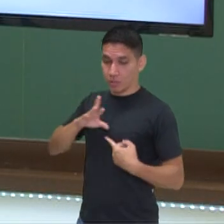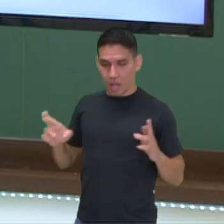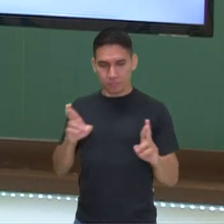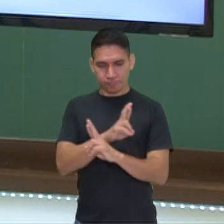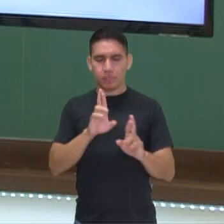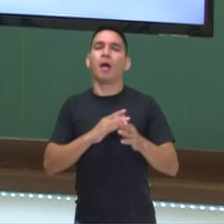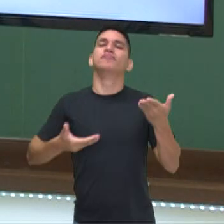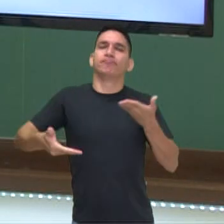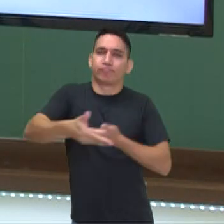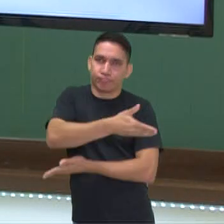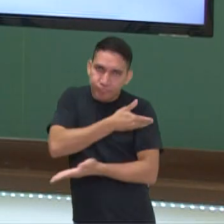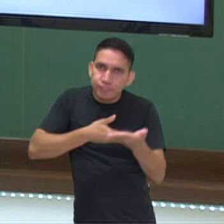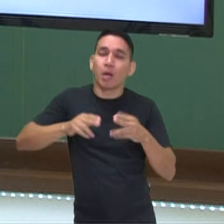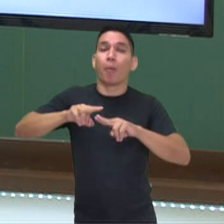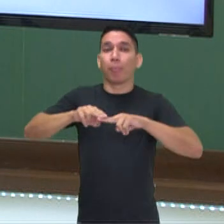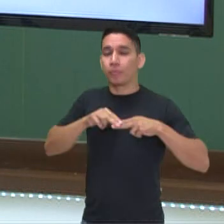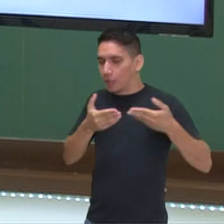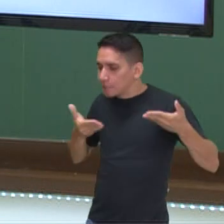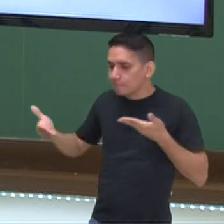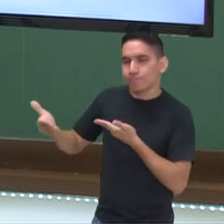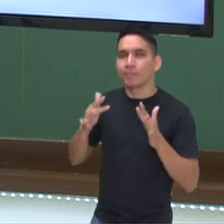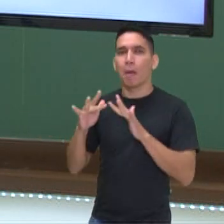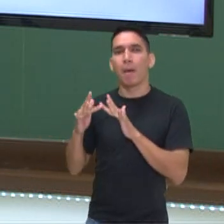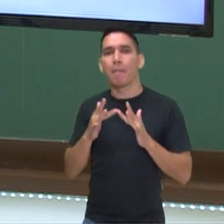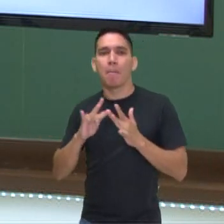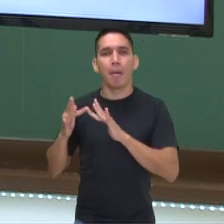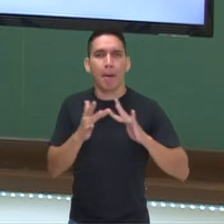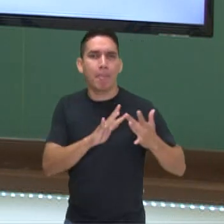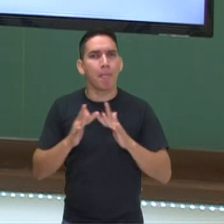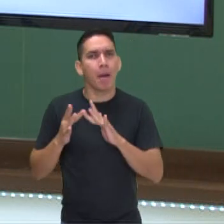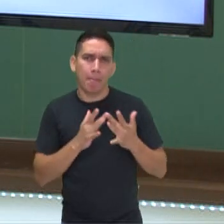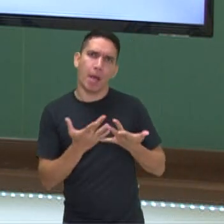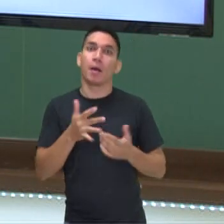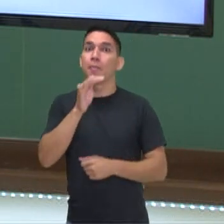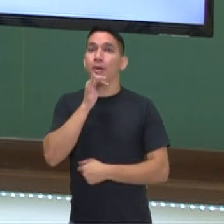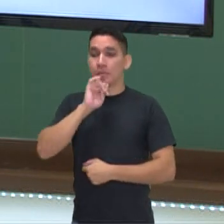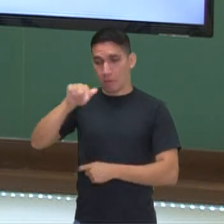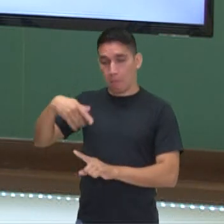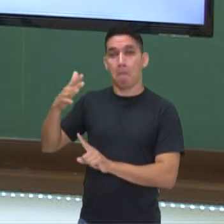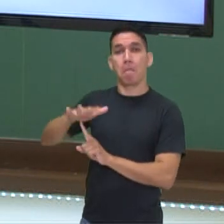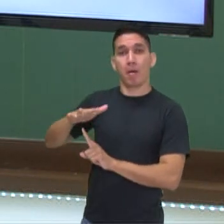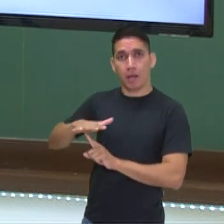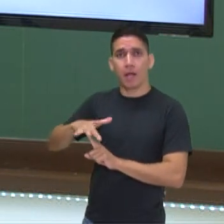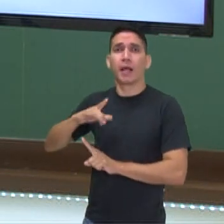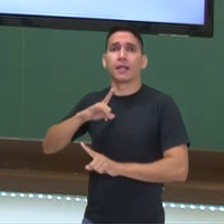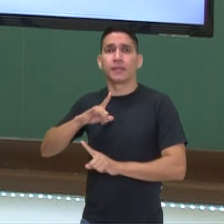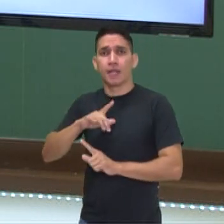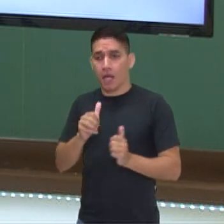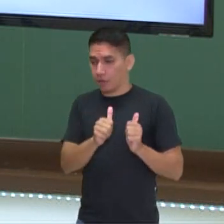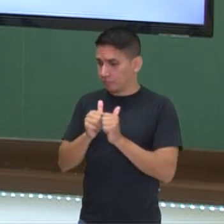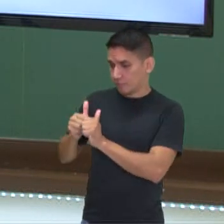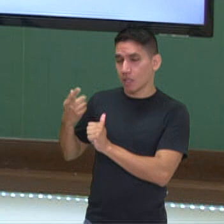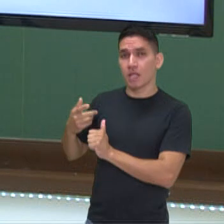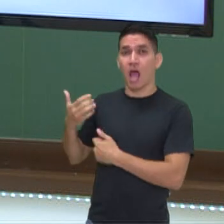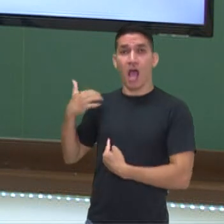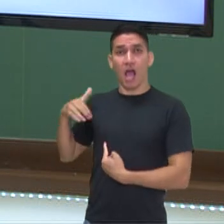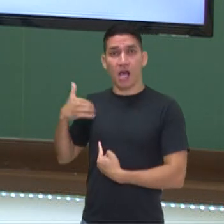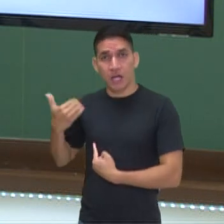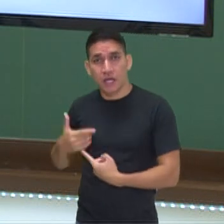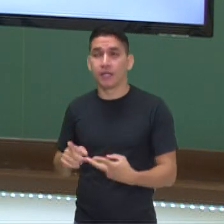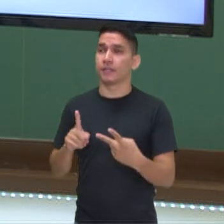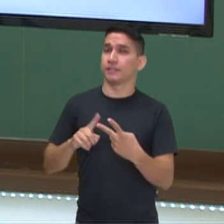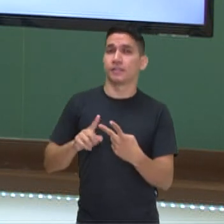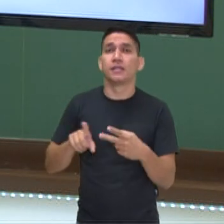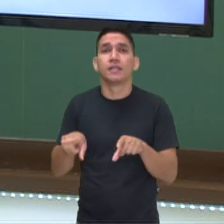grande aposta aí para os negócios e parcerias, né? O Paraná aí, por exemplo, fazendo fronteira com a Argentina, né? Fazendo fronteira